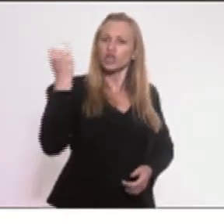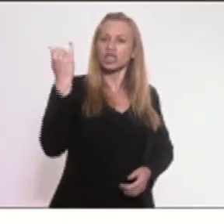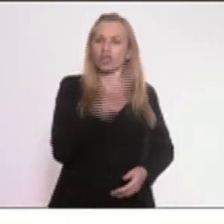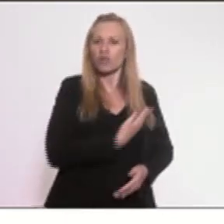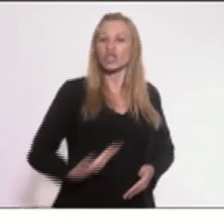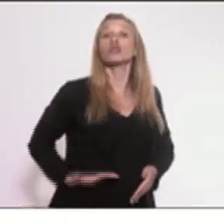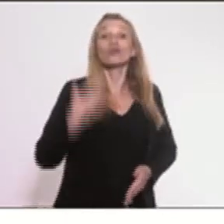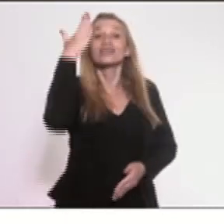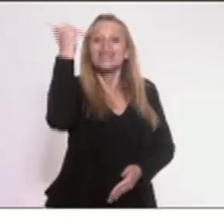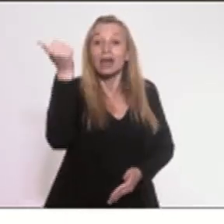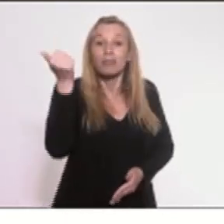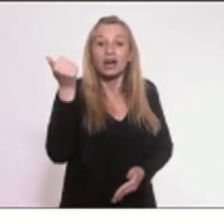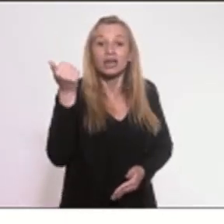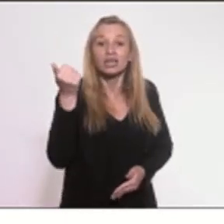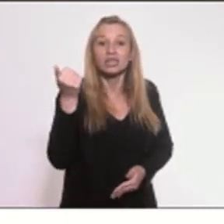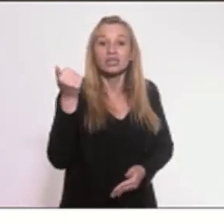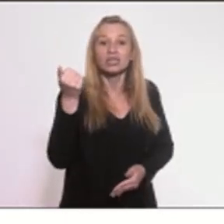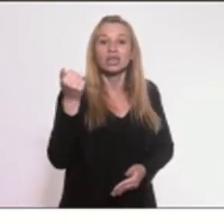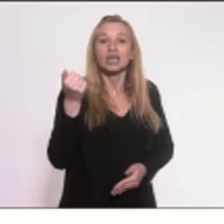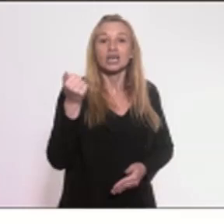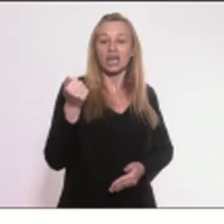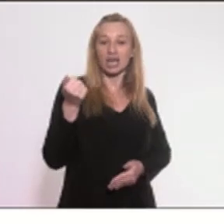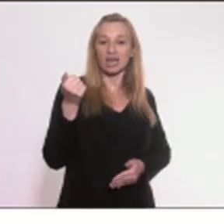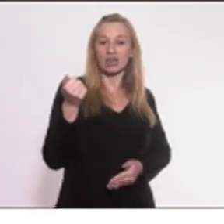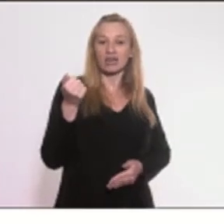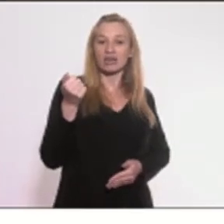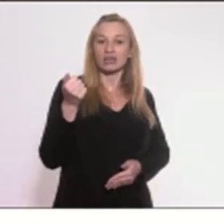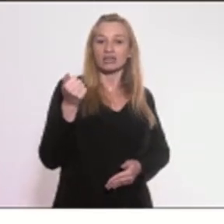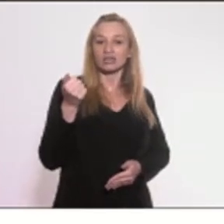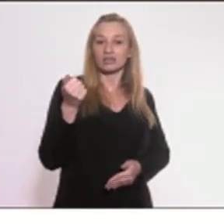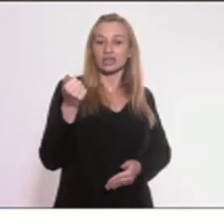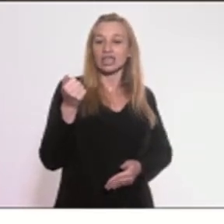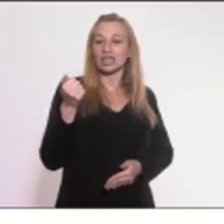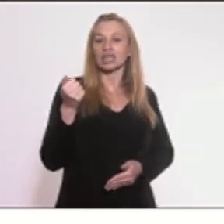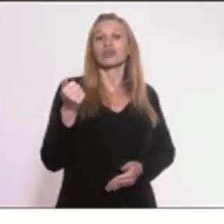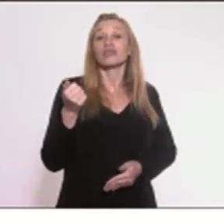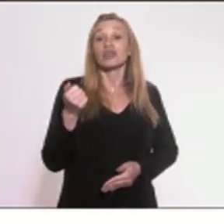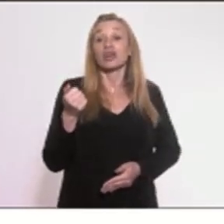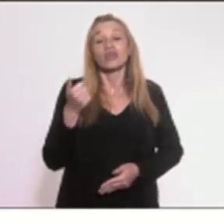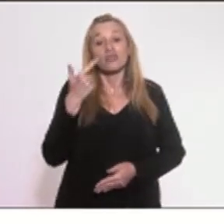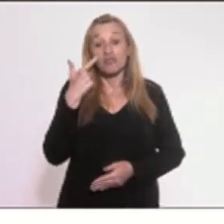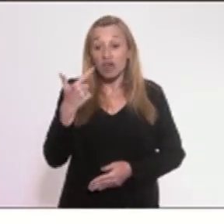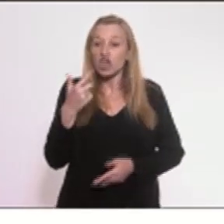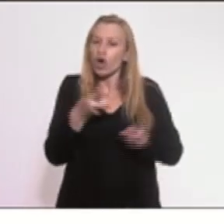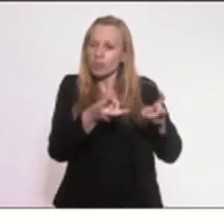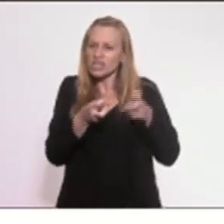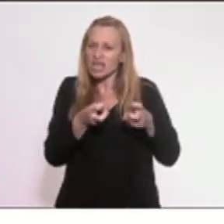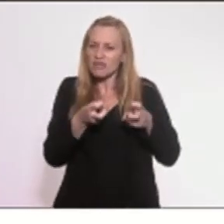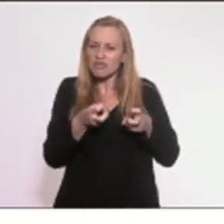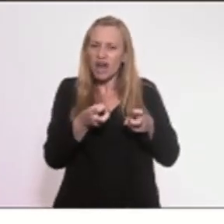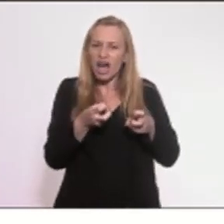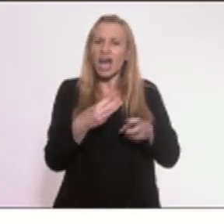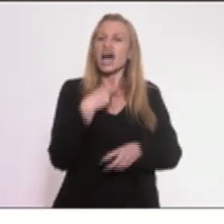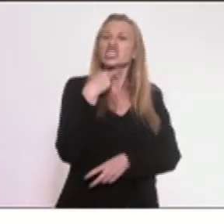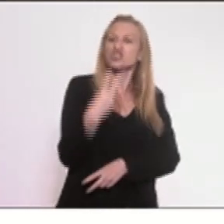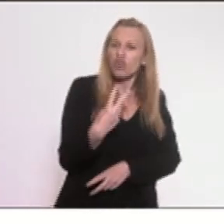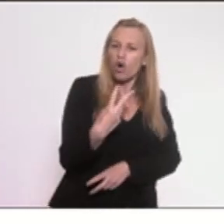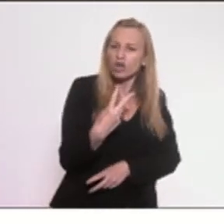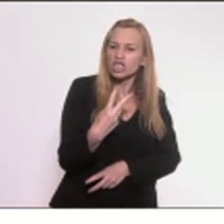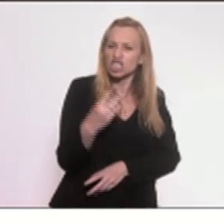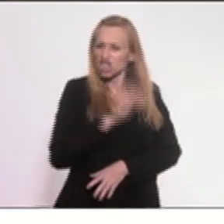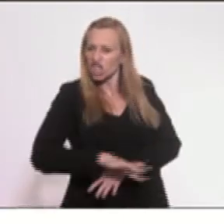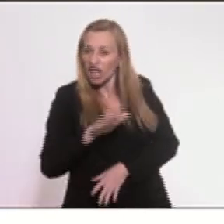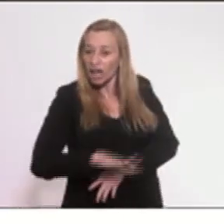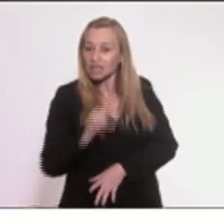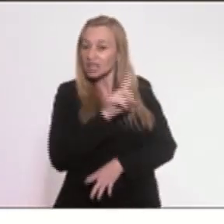Estado saiba, é negligenciar essas vozes. Negligenciar as vozes não só de